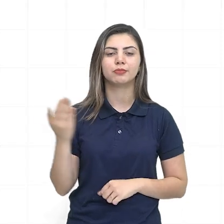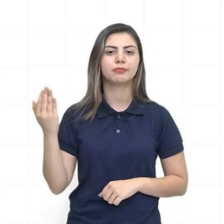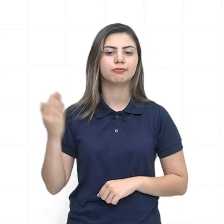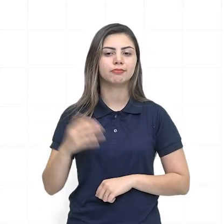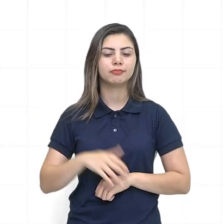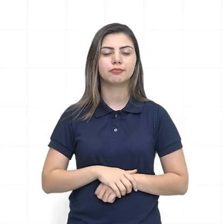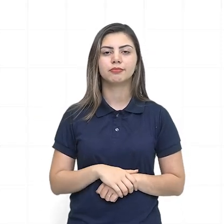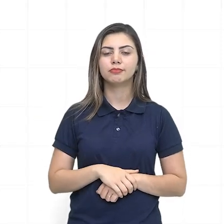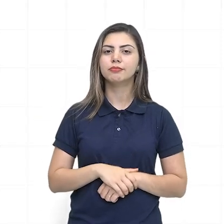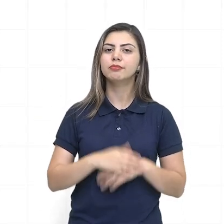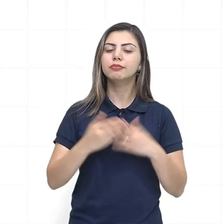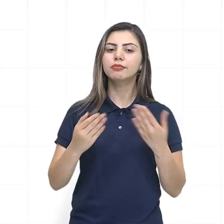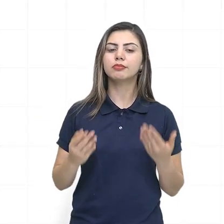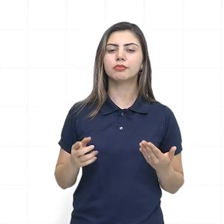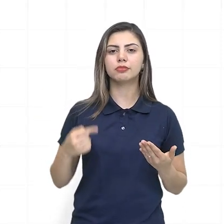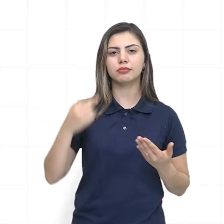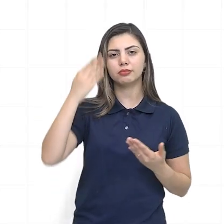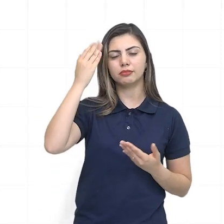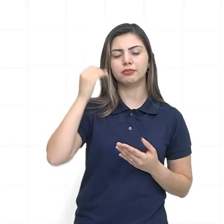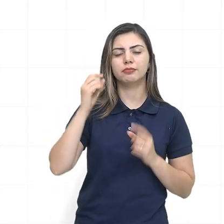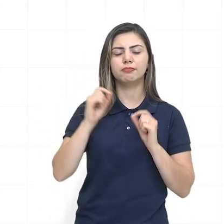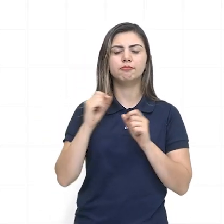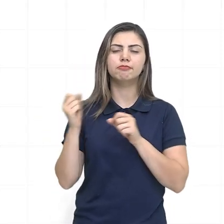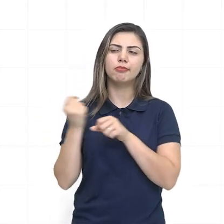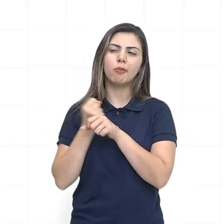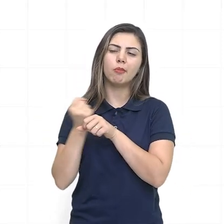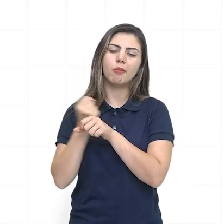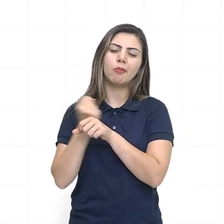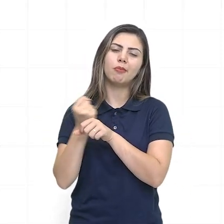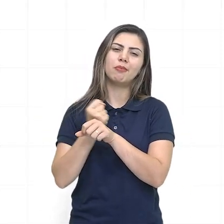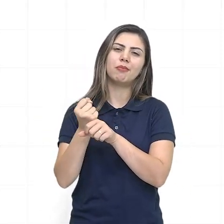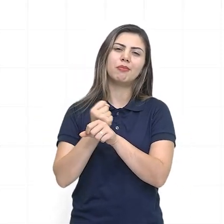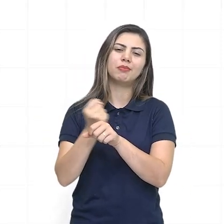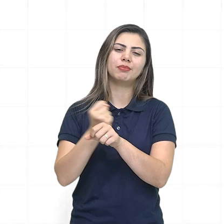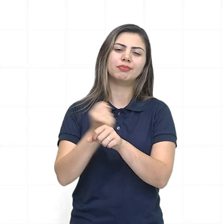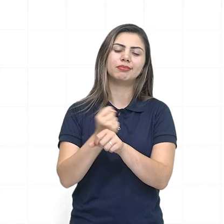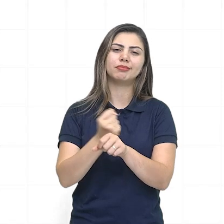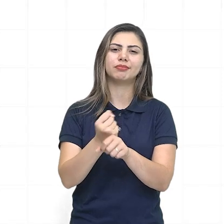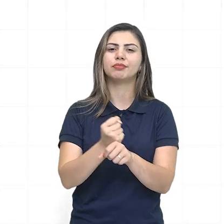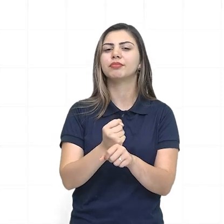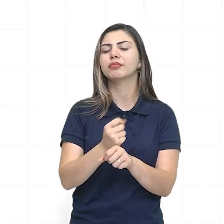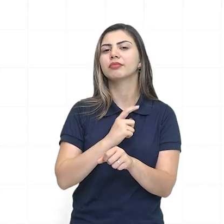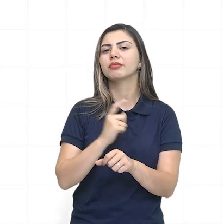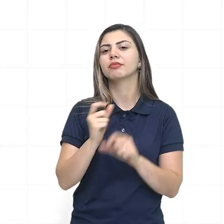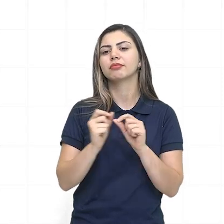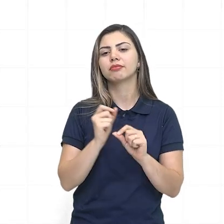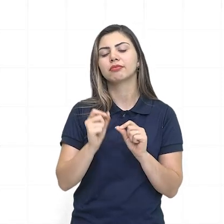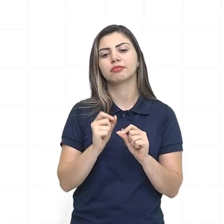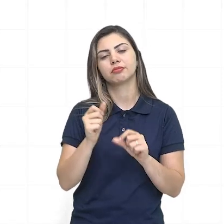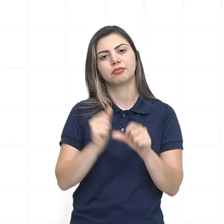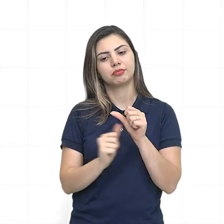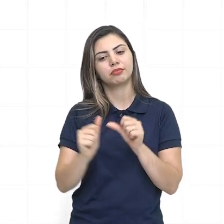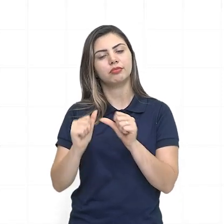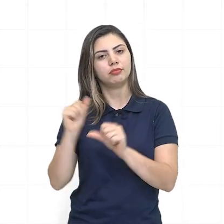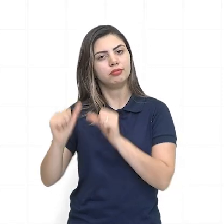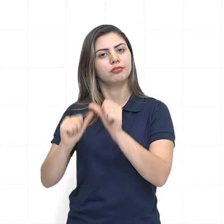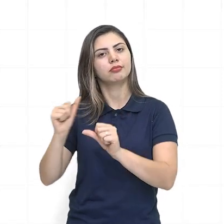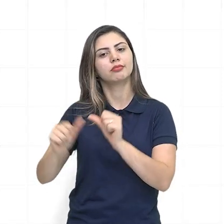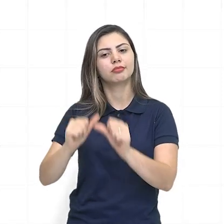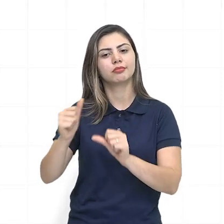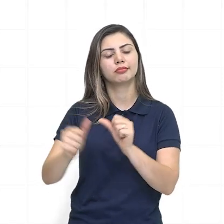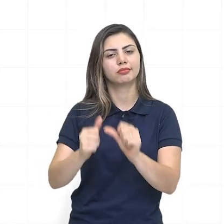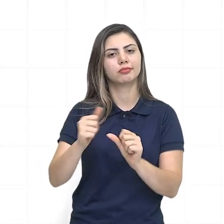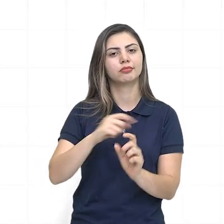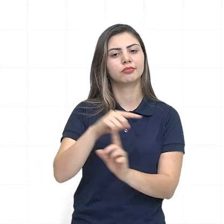Pensa comigo que ao longo dos anos houve toda uma evolução em relação